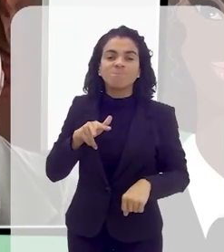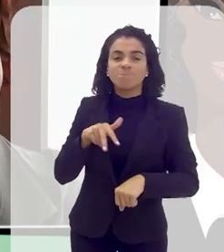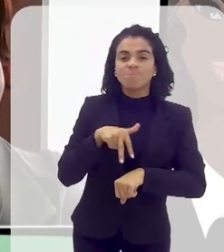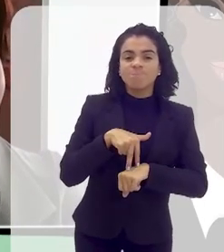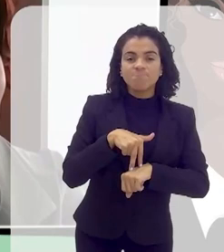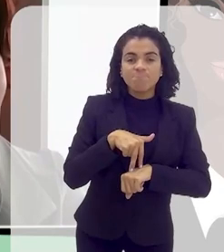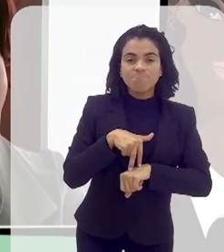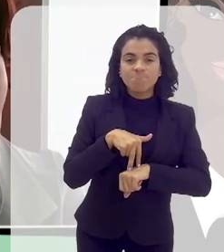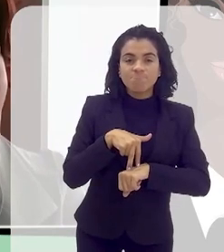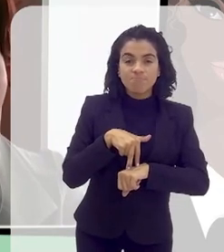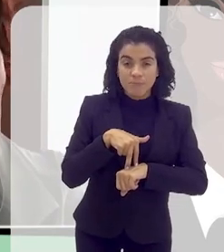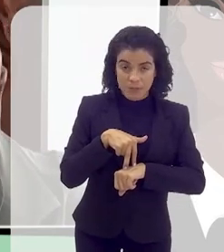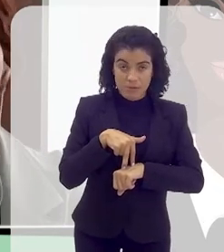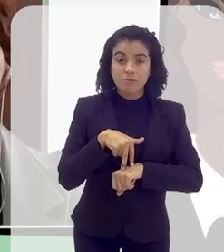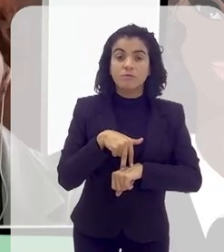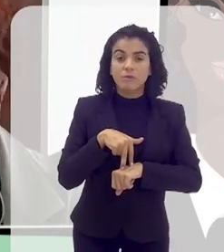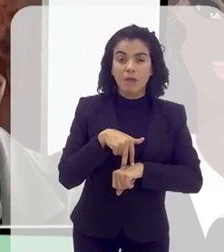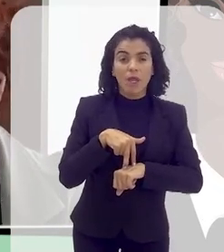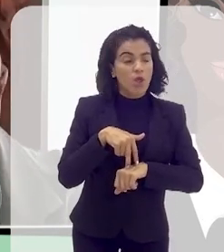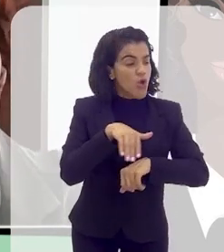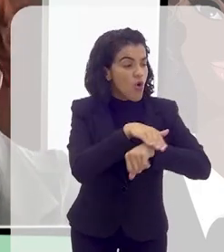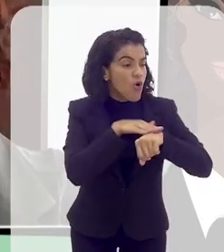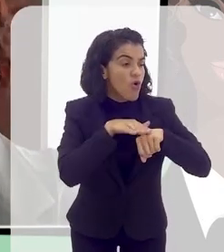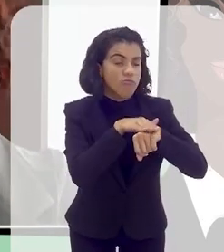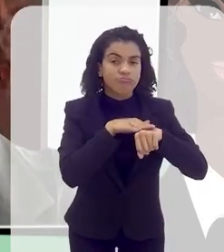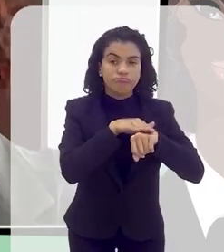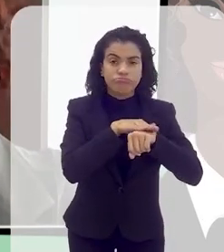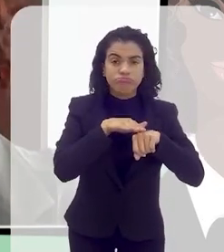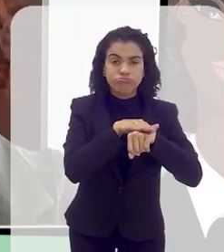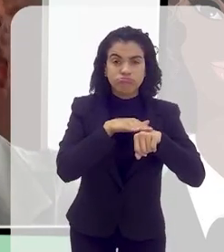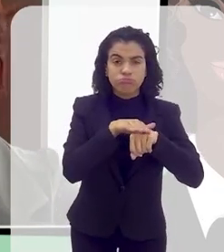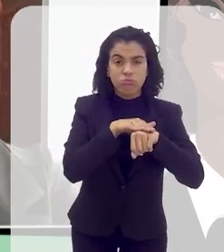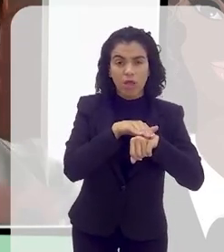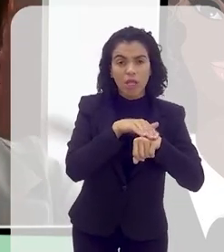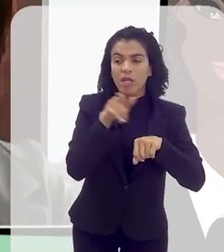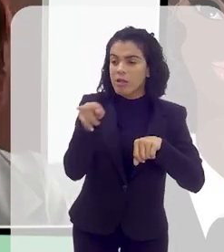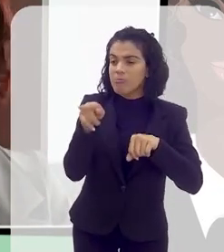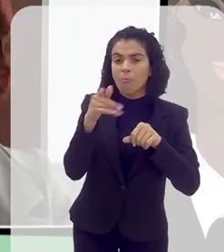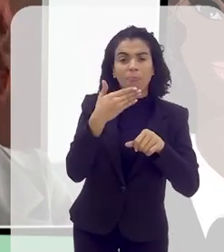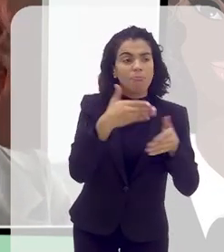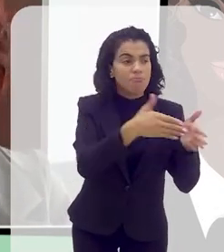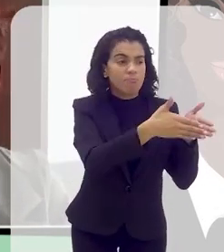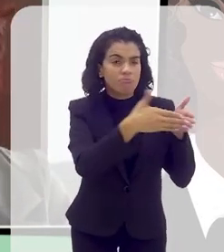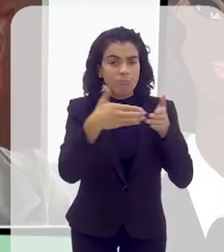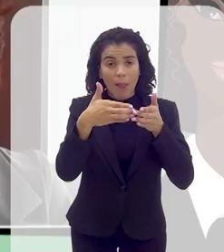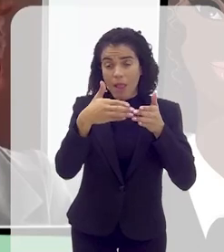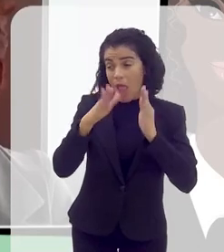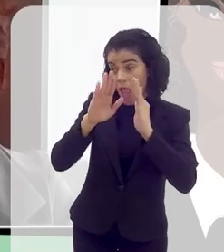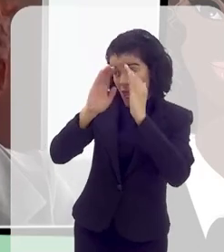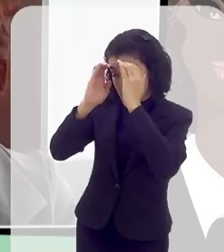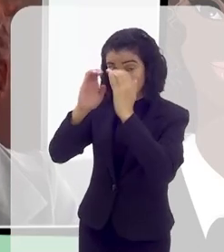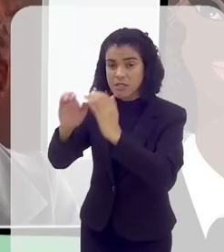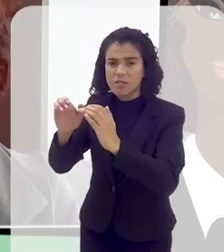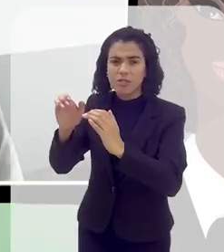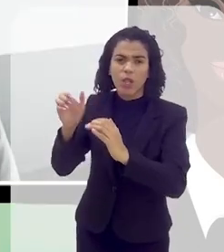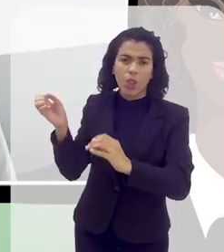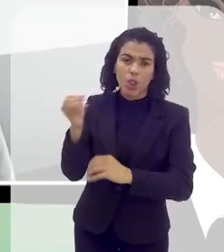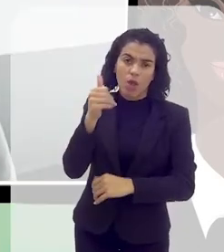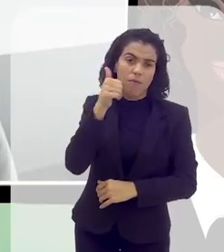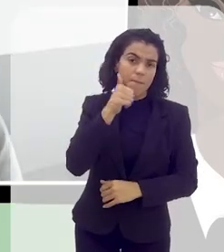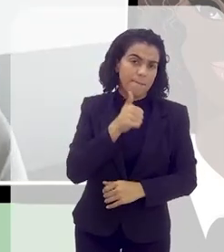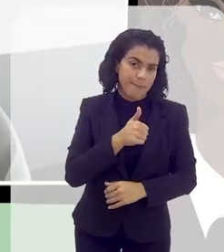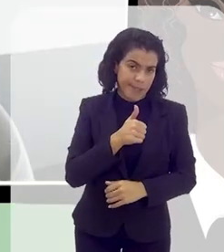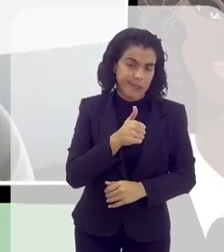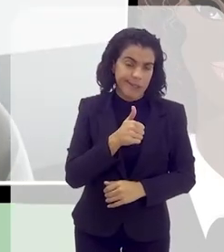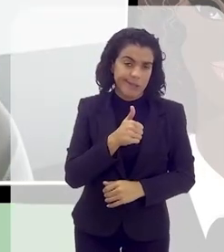dele. Se ele ocupa o lugar dele e se entende com esse fim dessa relação e legitima essa nova família que ele constitui, as